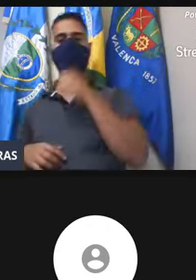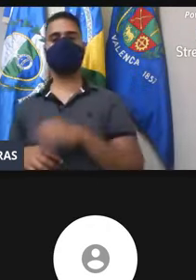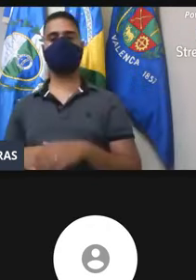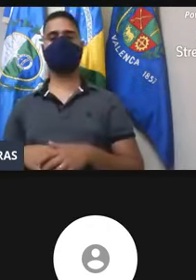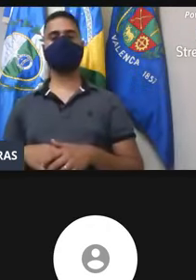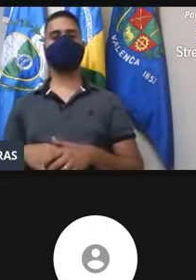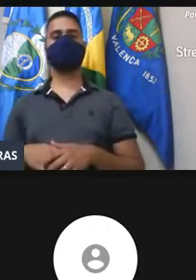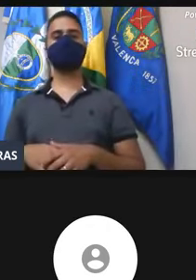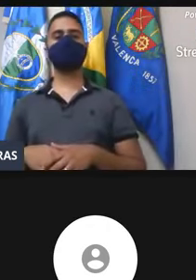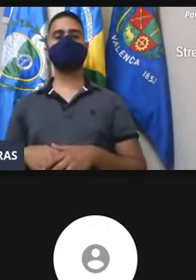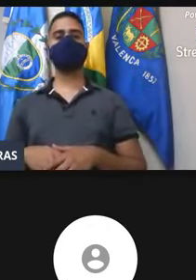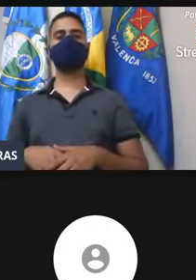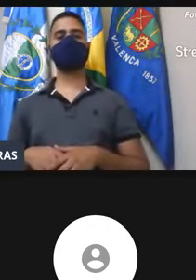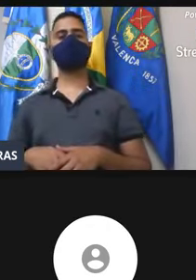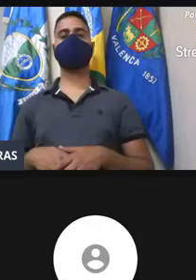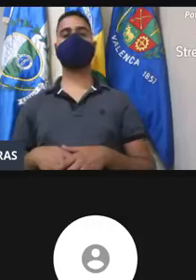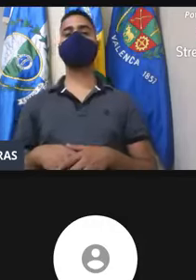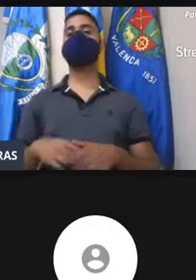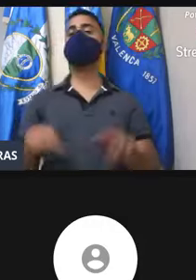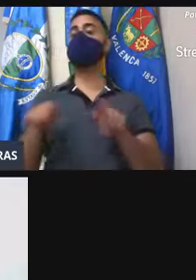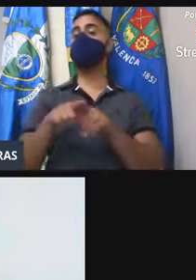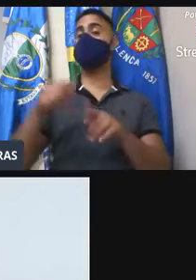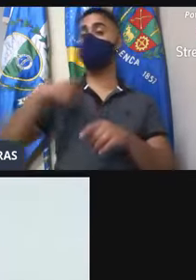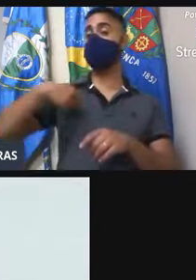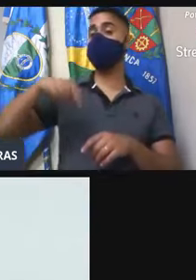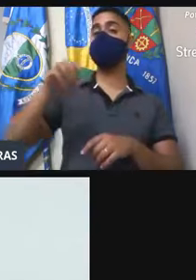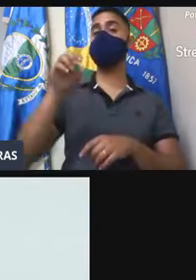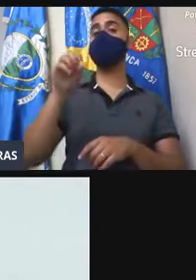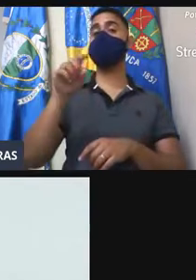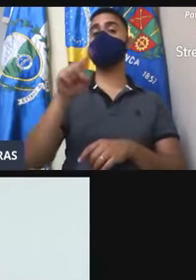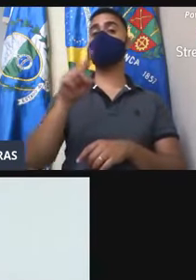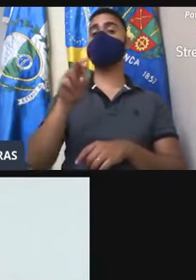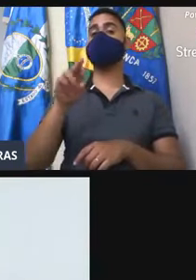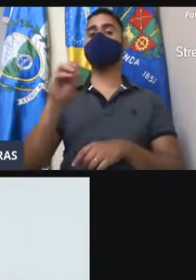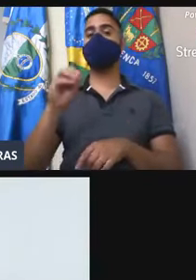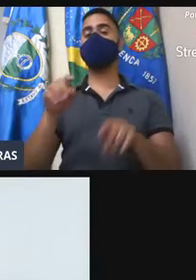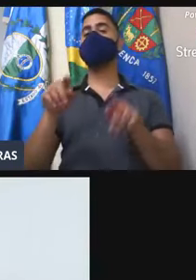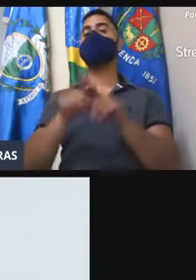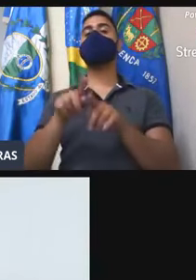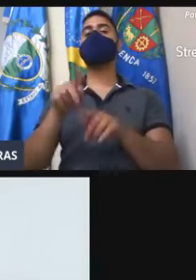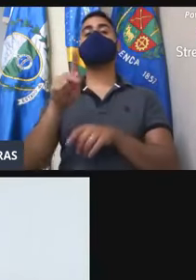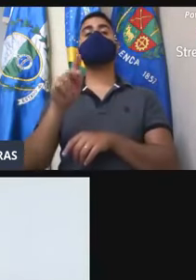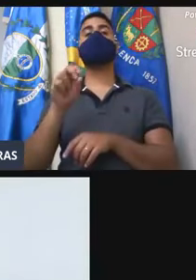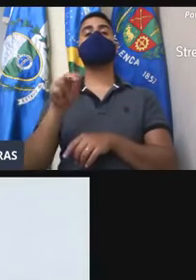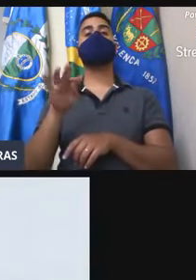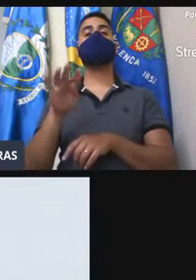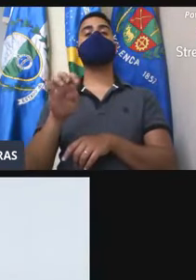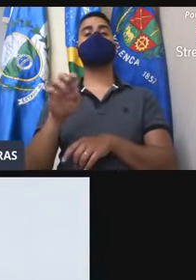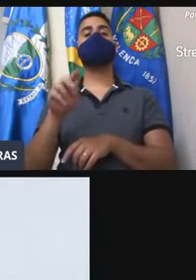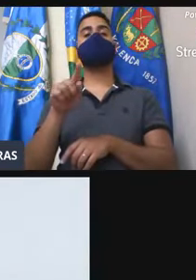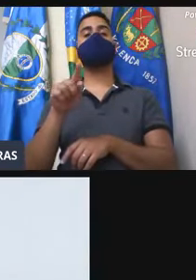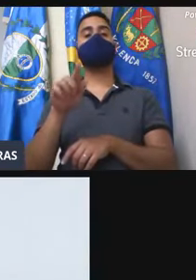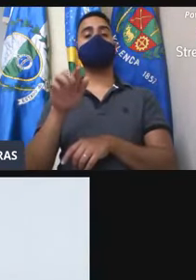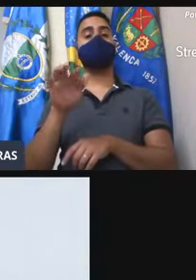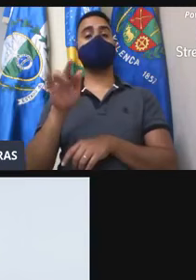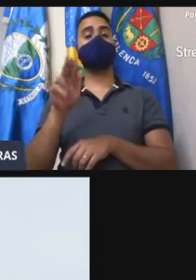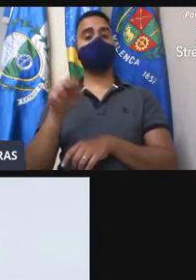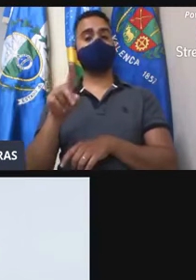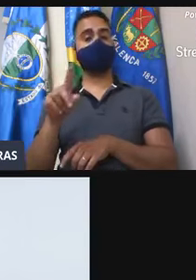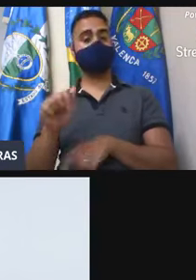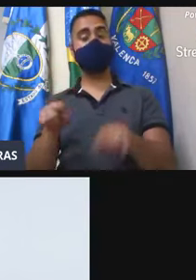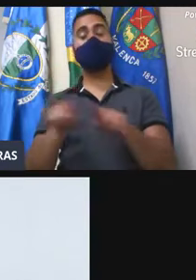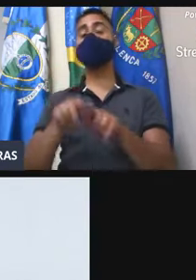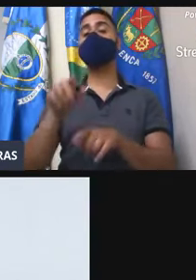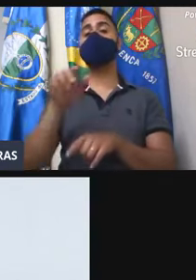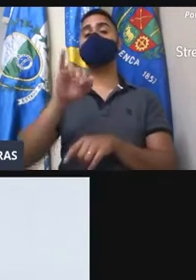visita ao bairro de Osório, fiz uma visita ao bairro da Ponte Funda e fiz uma visita ao distrito de Barão de Juparanã no que diz